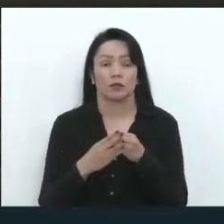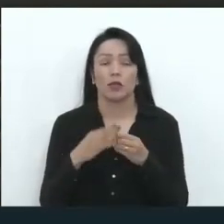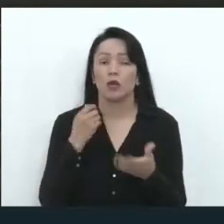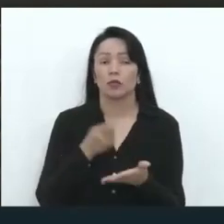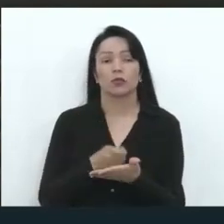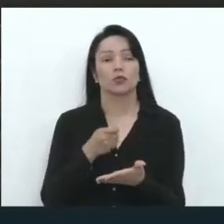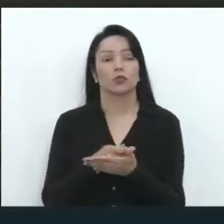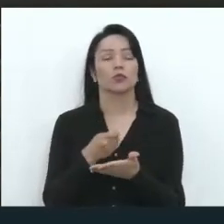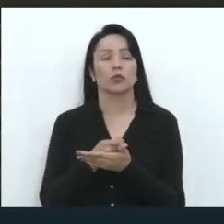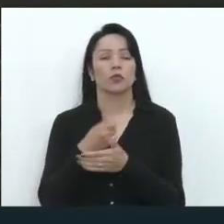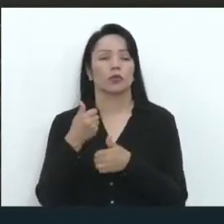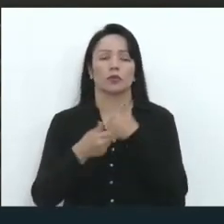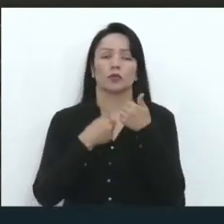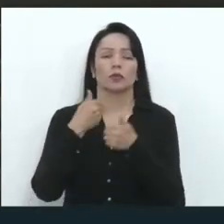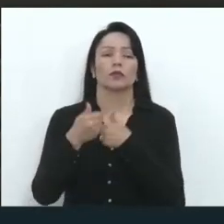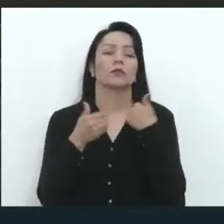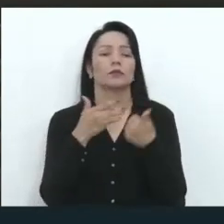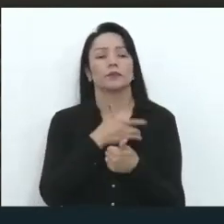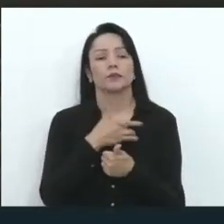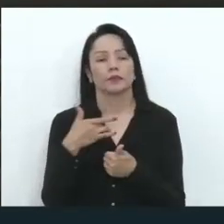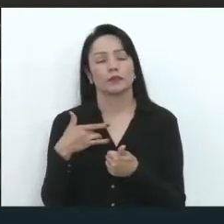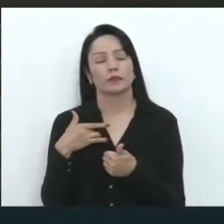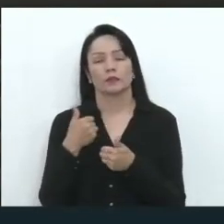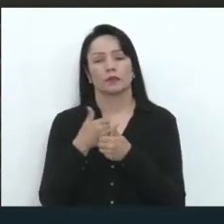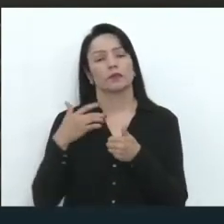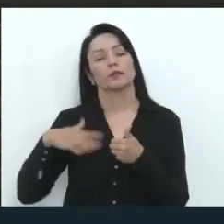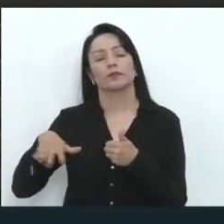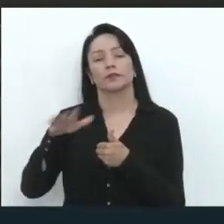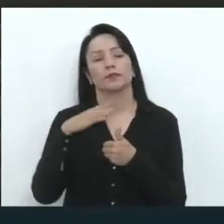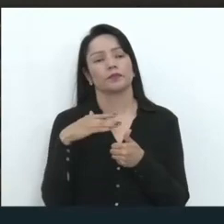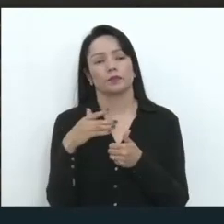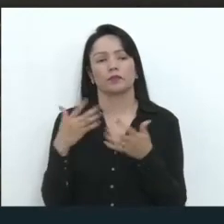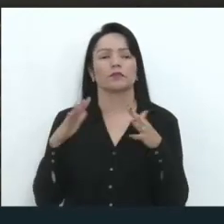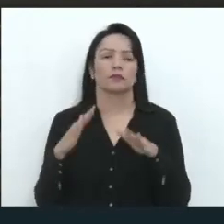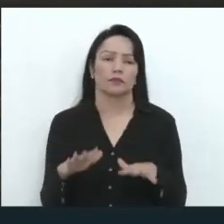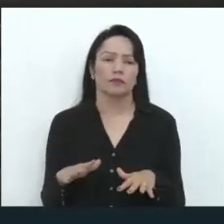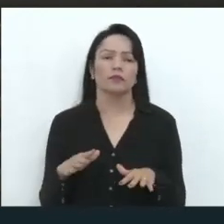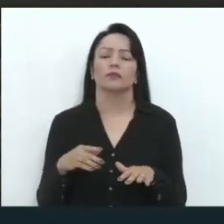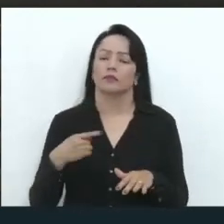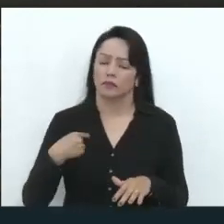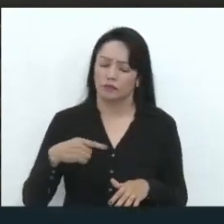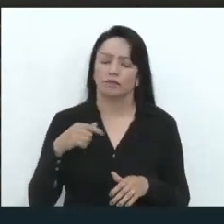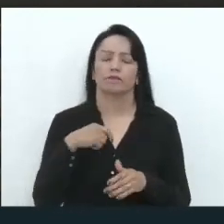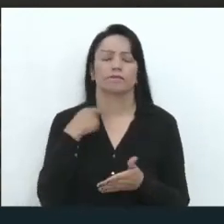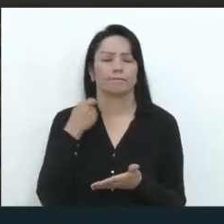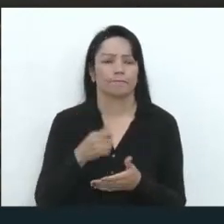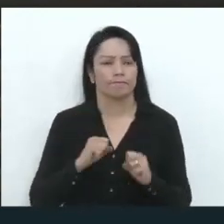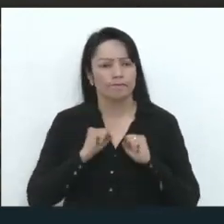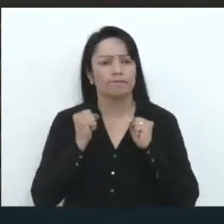pelas melhorias na saúde na nossa região, que é precária, e vou lutar com toda a força,